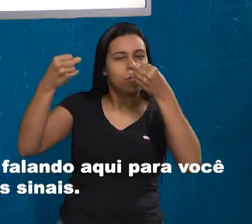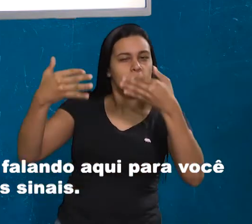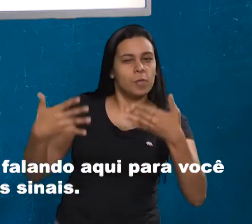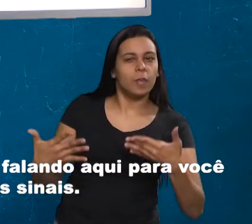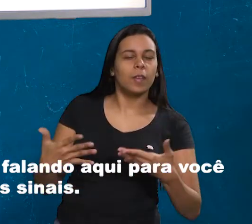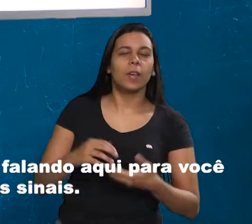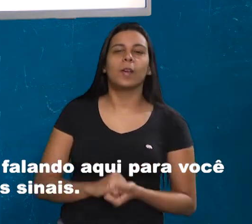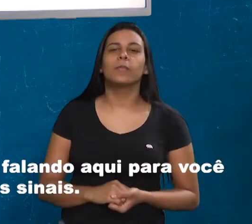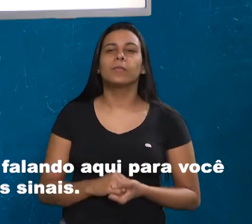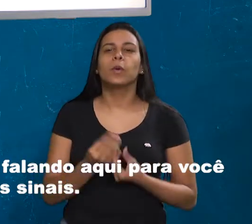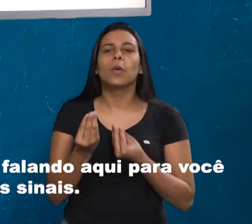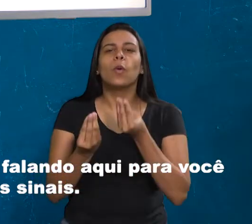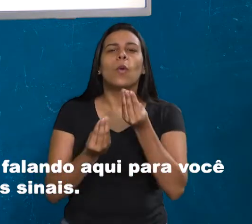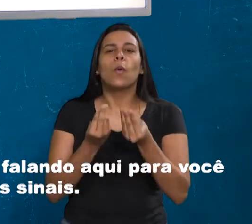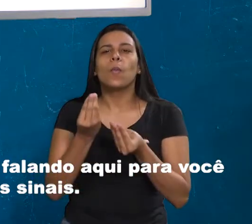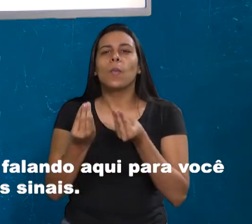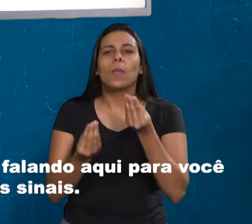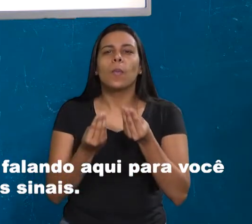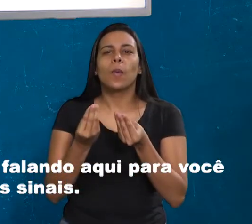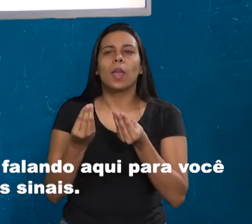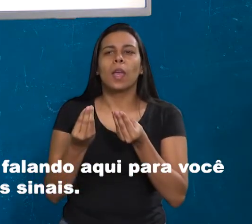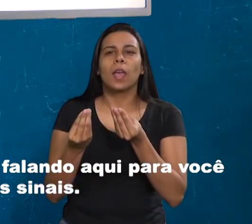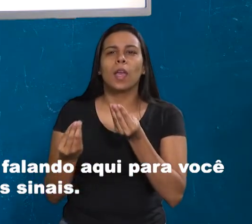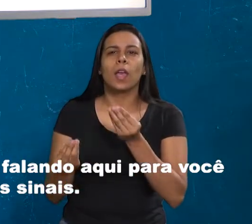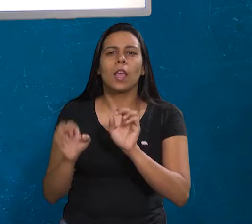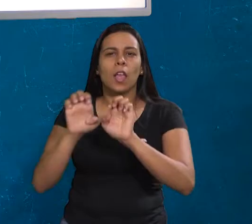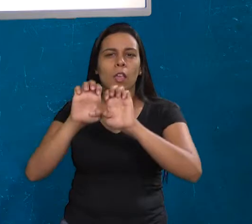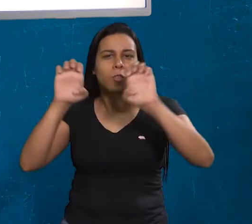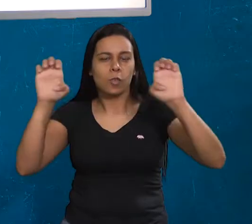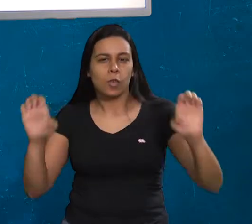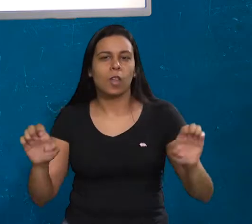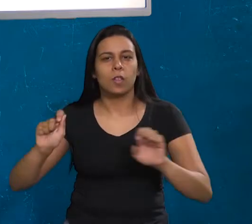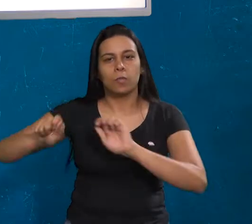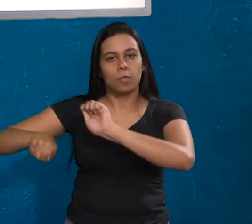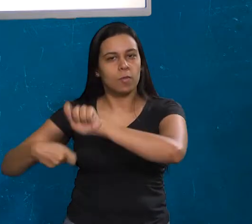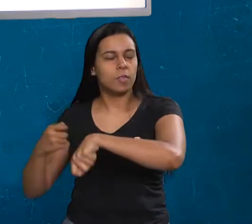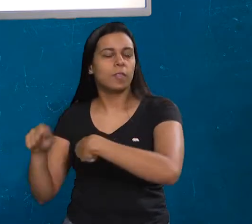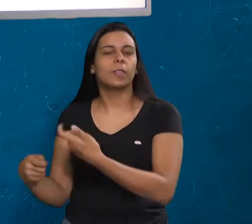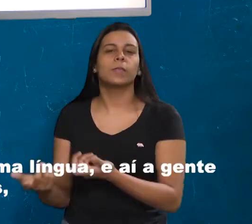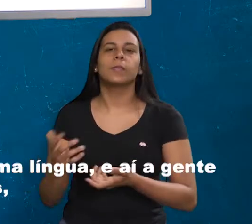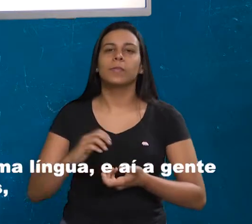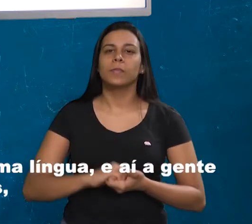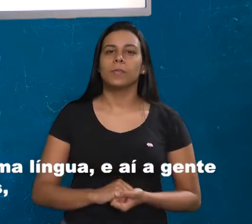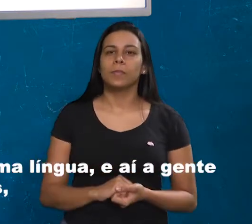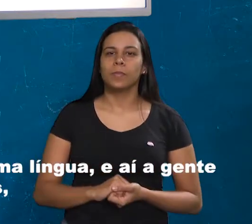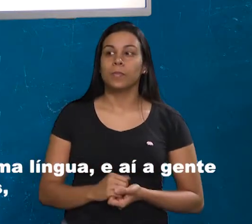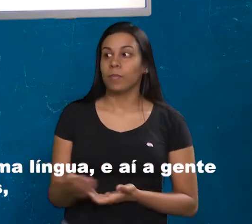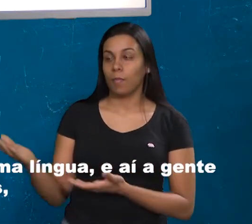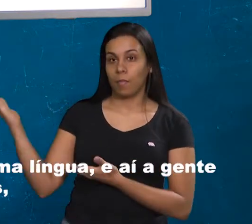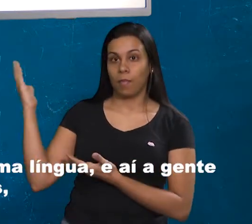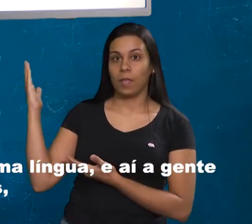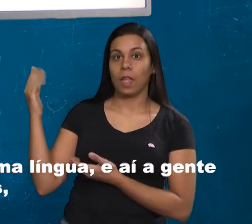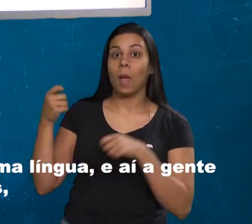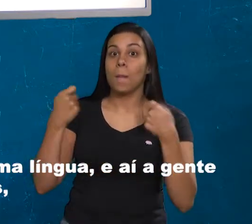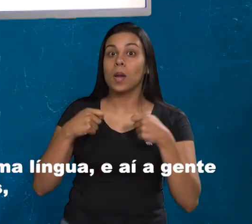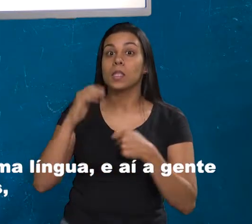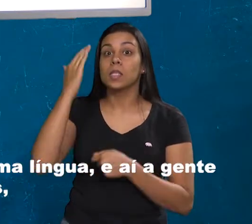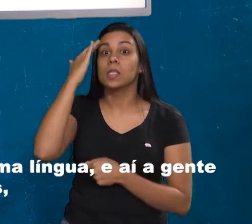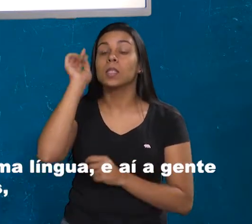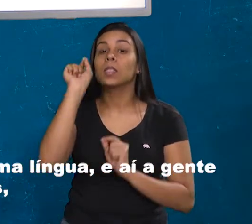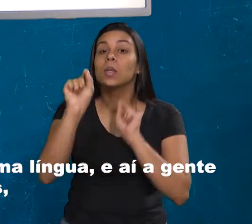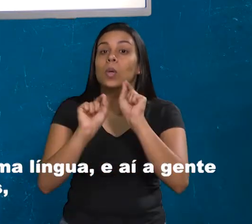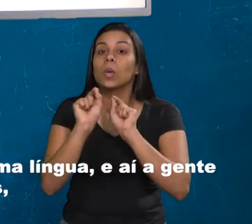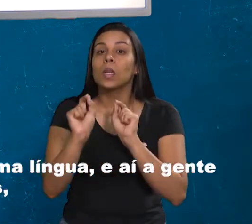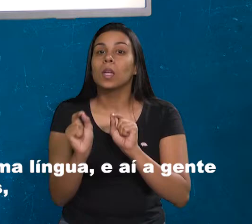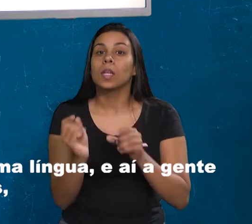é formado, como é estruturado esses sinais. A gente precisa primeiramente entender que dentro